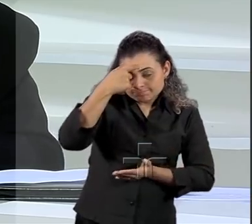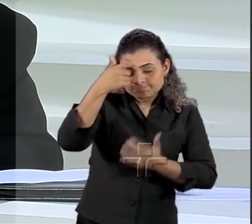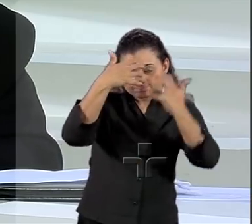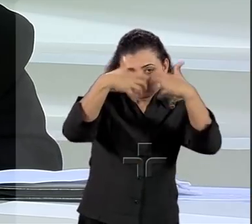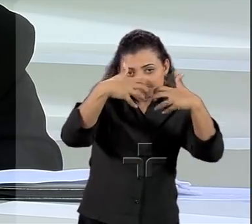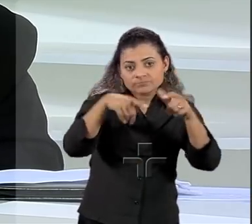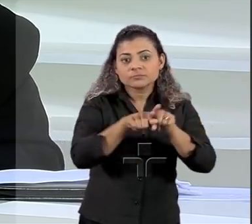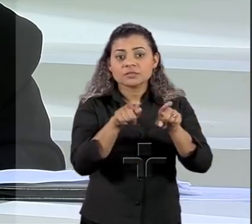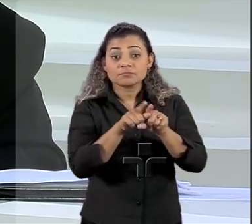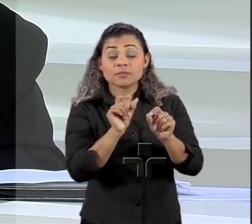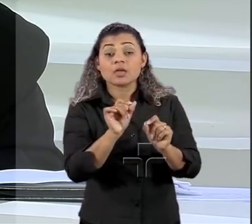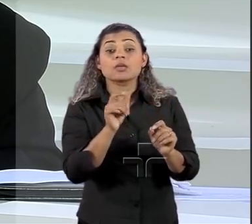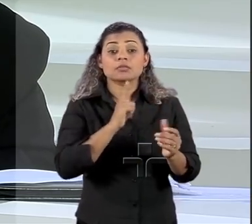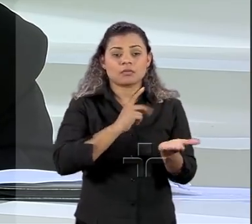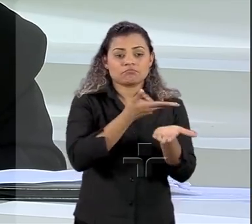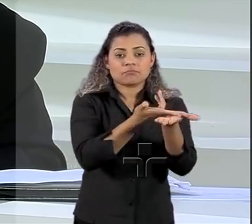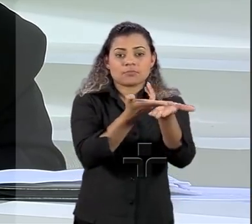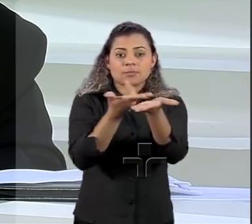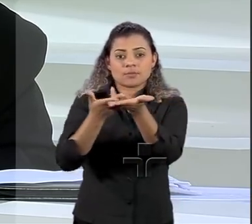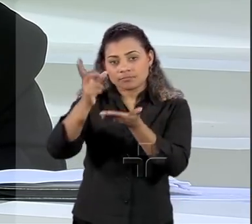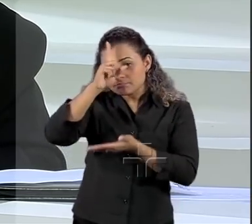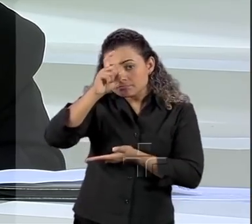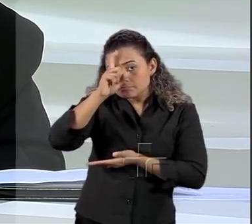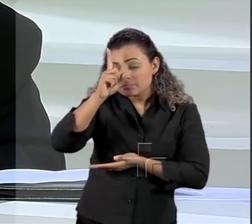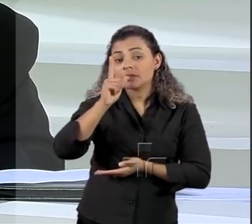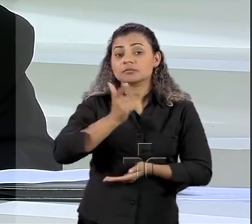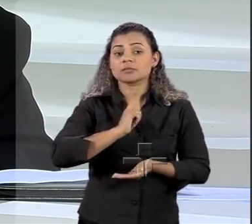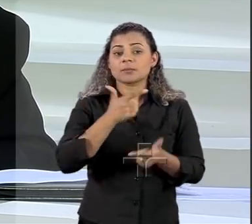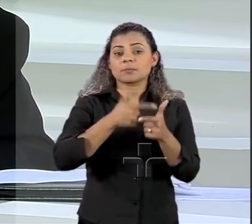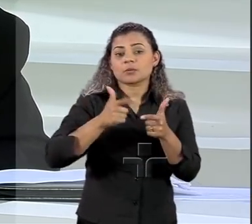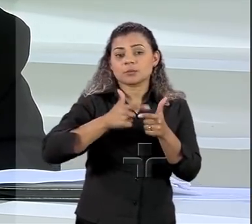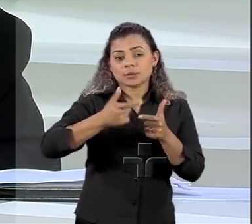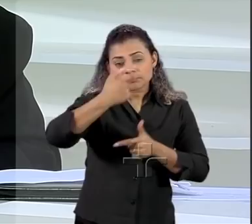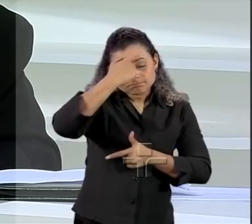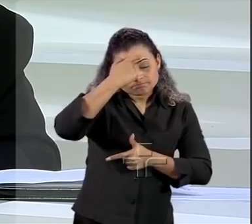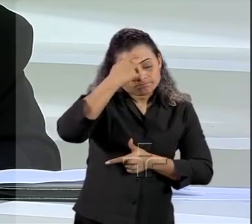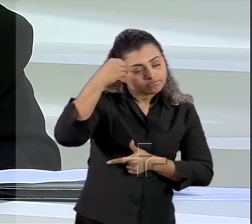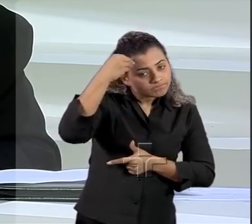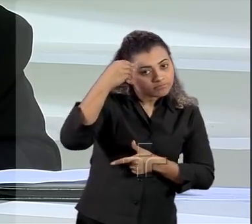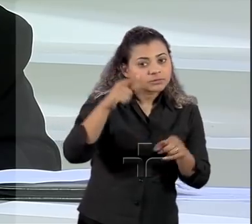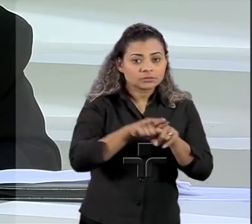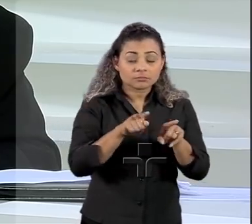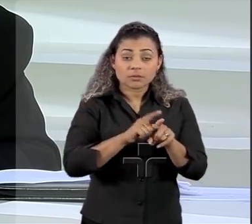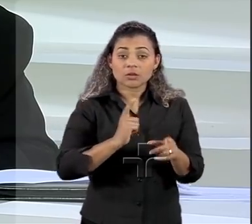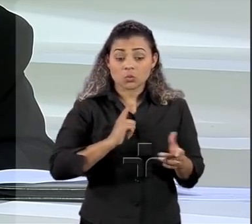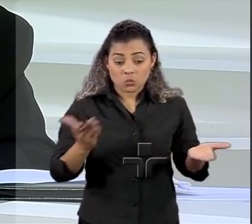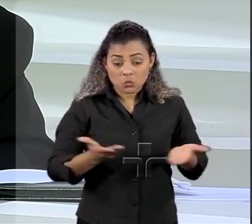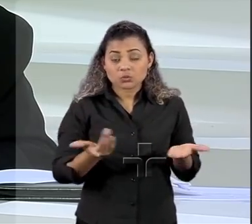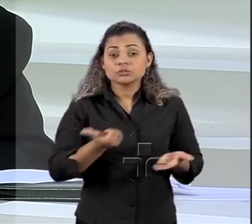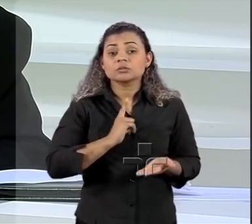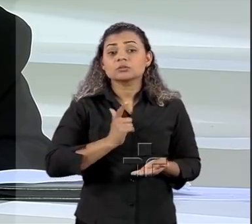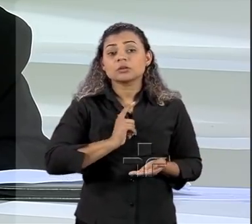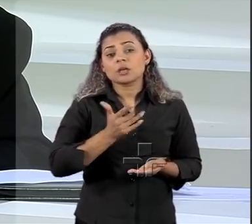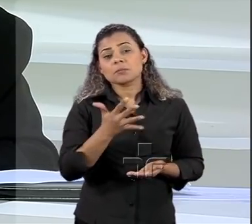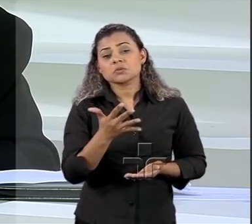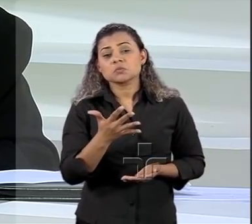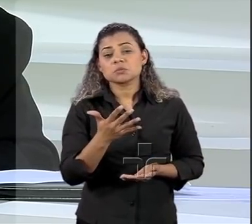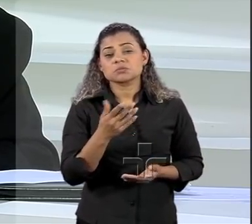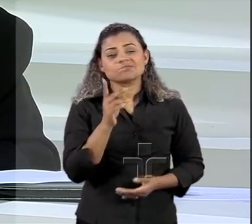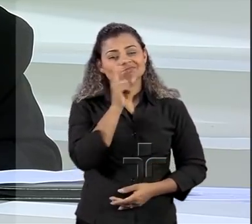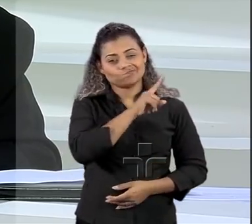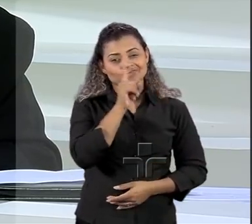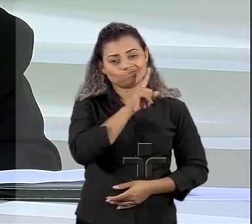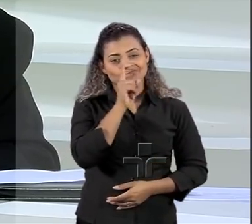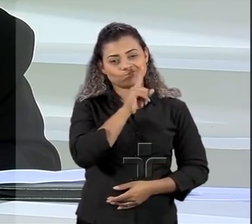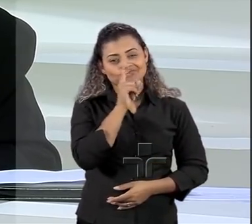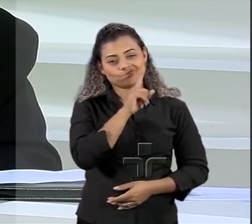para corrigir o déficit de leitos de atendimento a pacientes com problemas mentais. Nós temos hoje uma cobertura deficitária